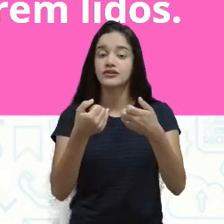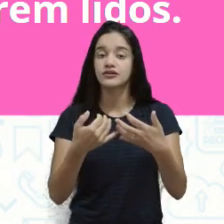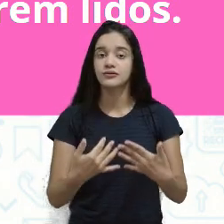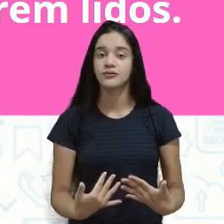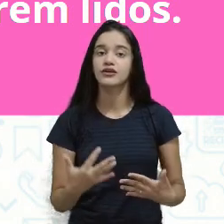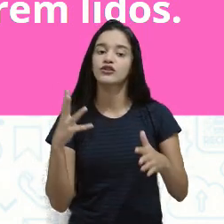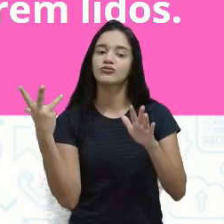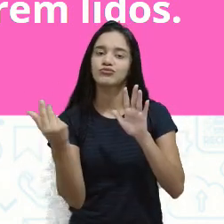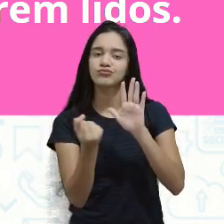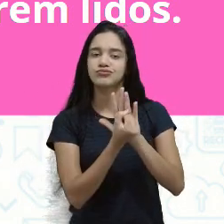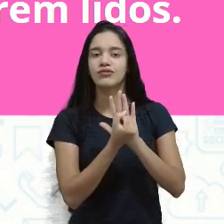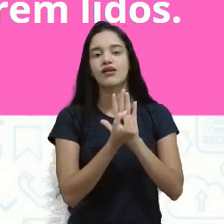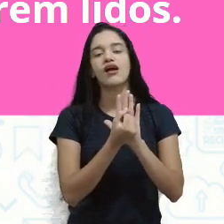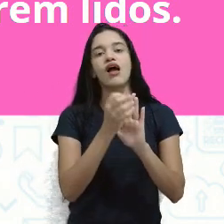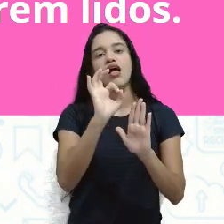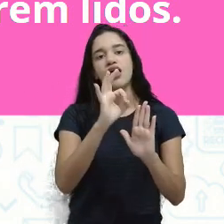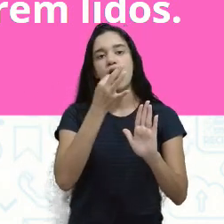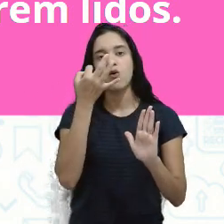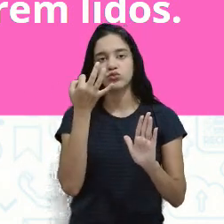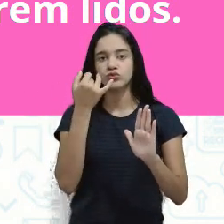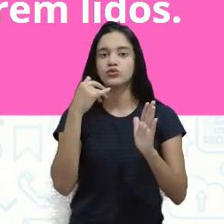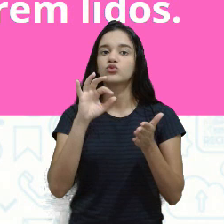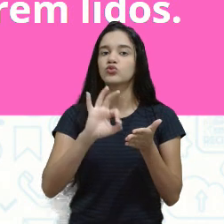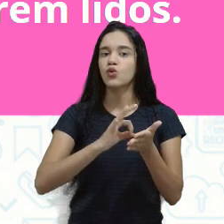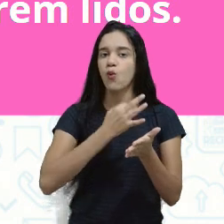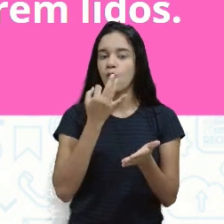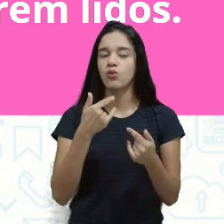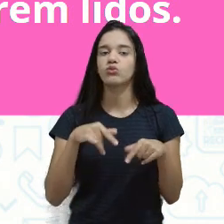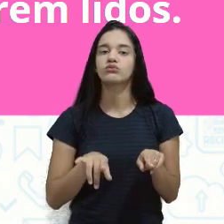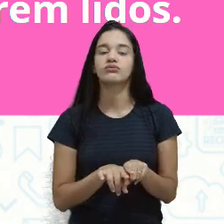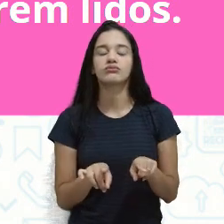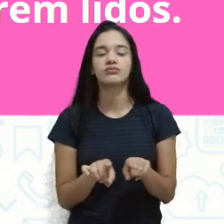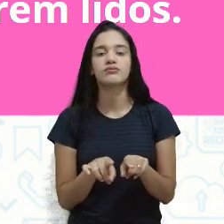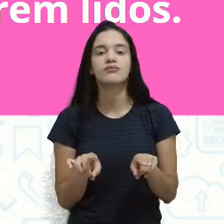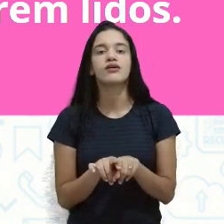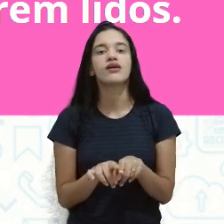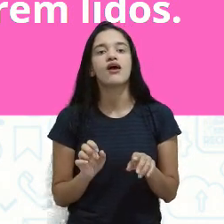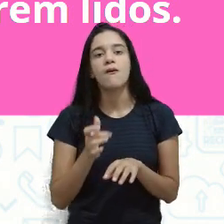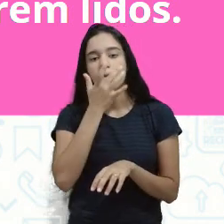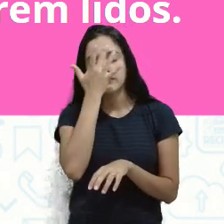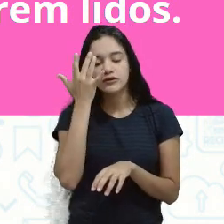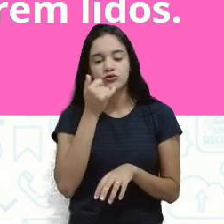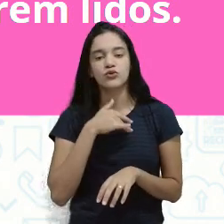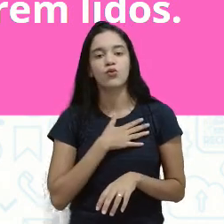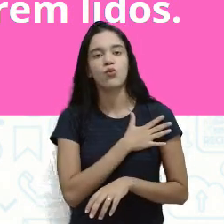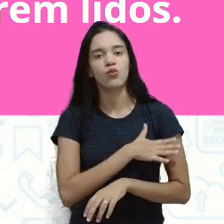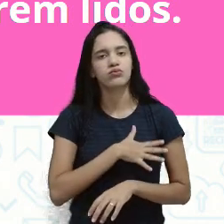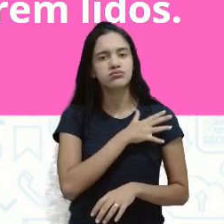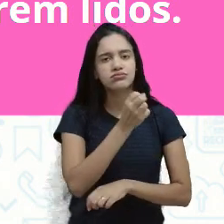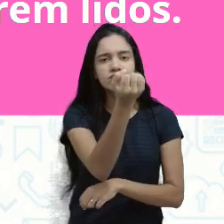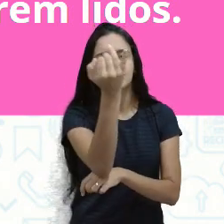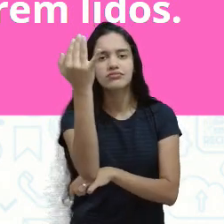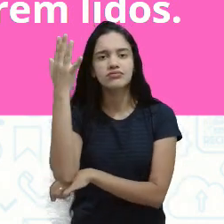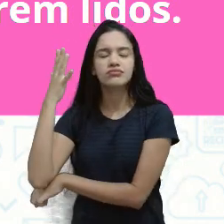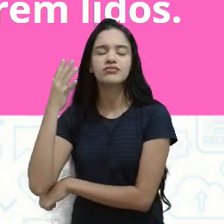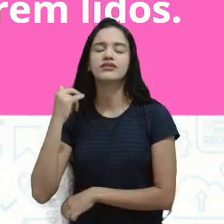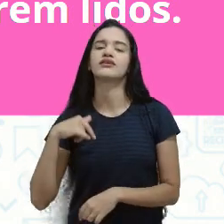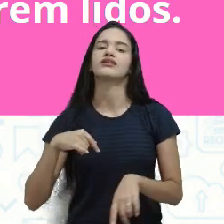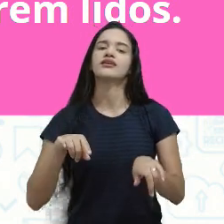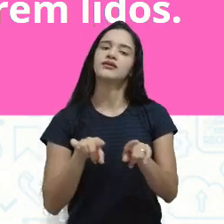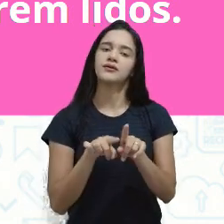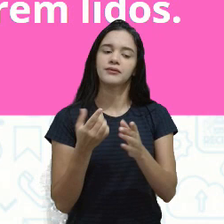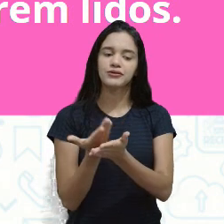marca desse autor, não é? Onde ele é um contemplador da natureza, e aí exploramos toda